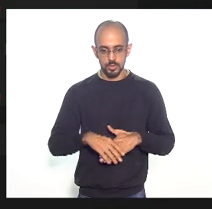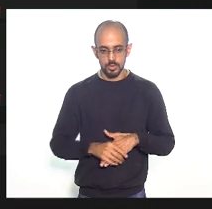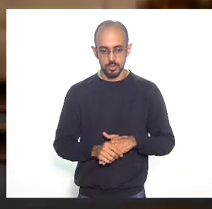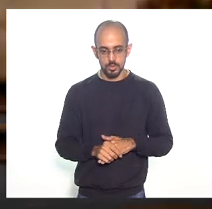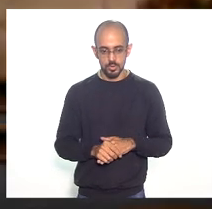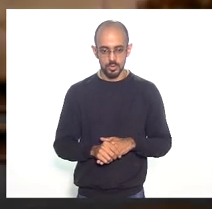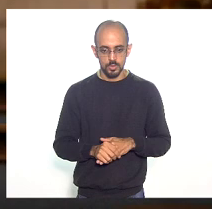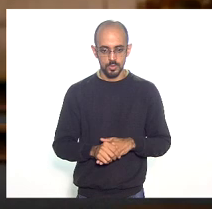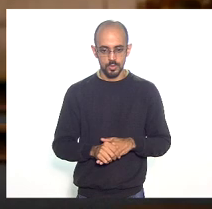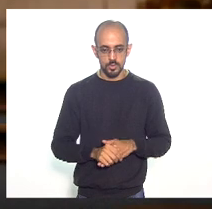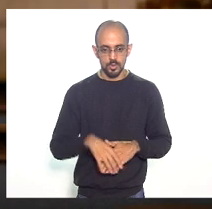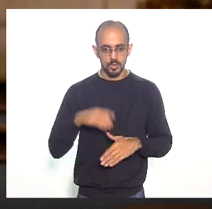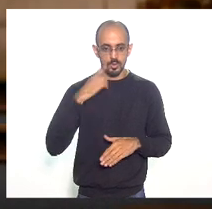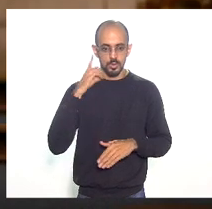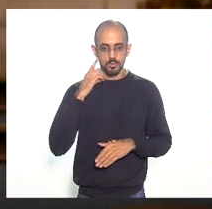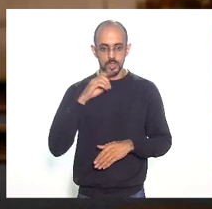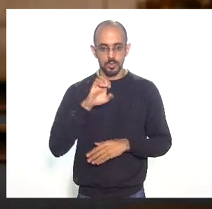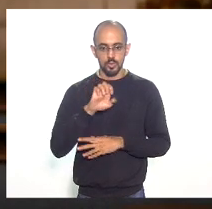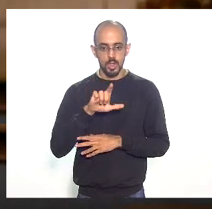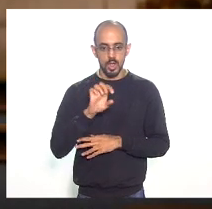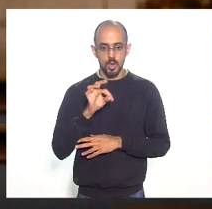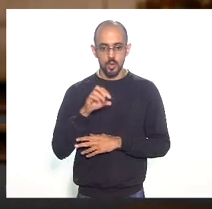Deputado Elton Criston.